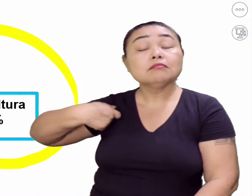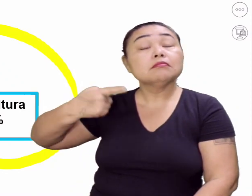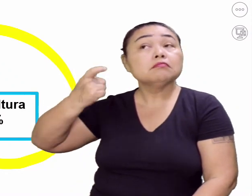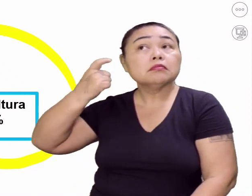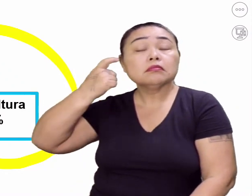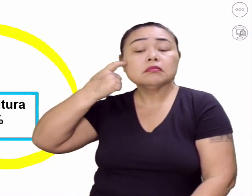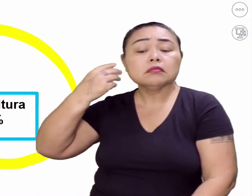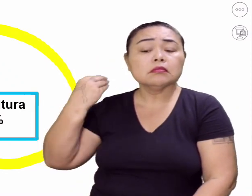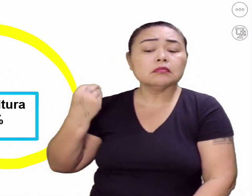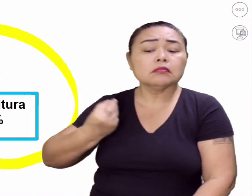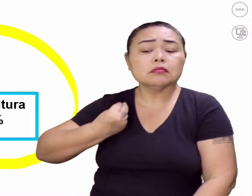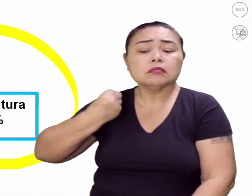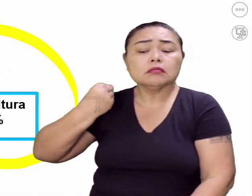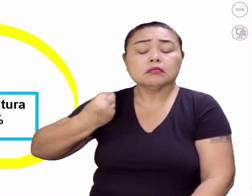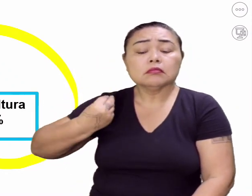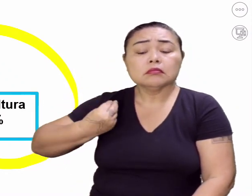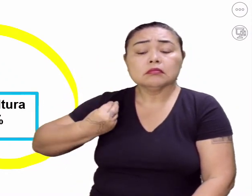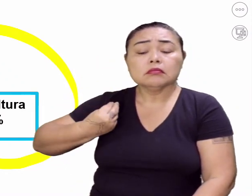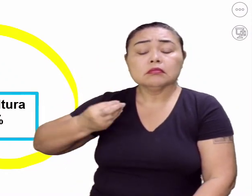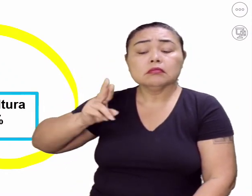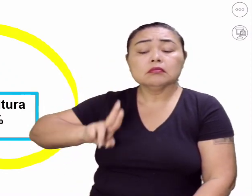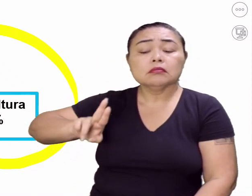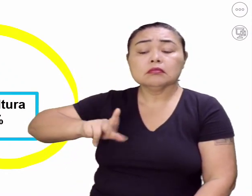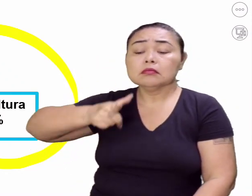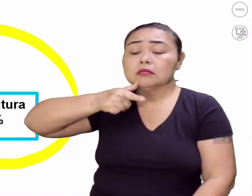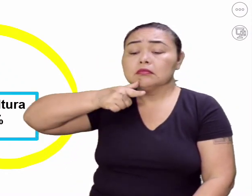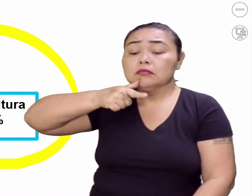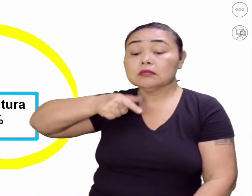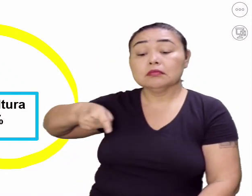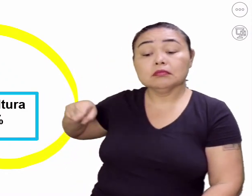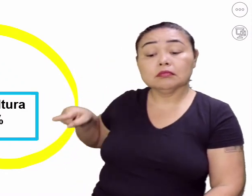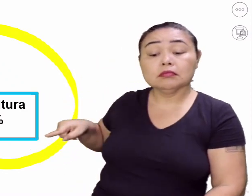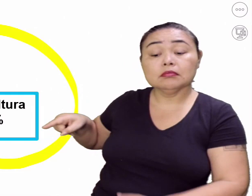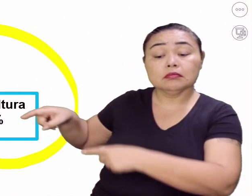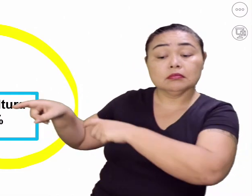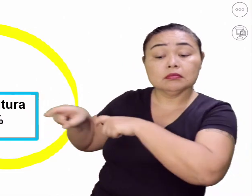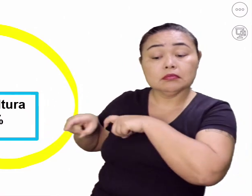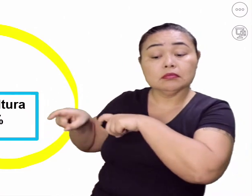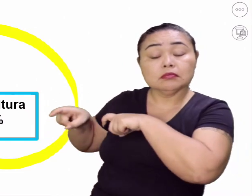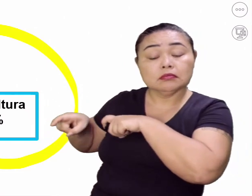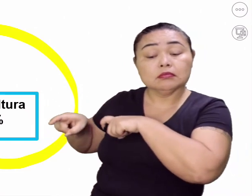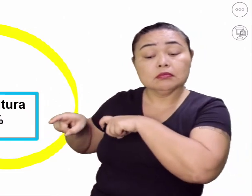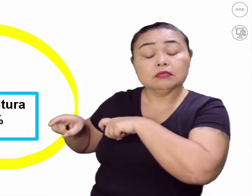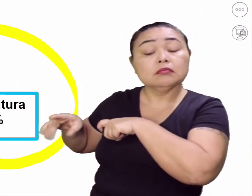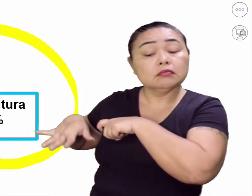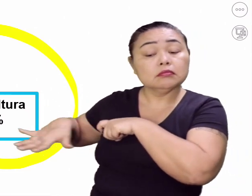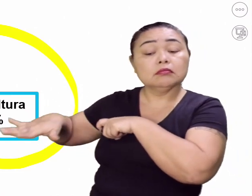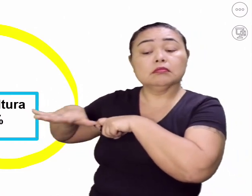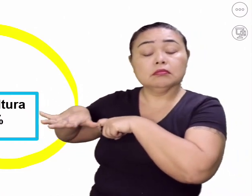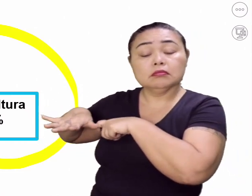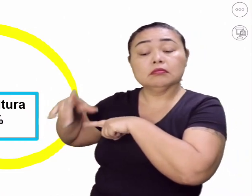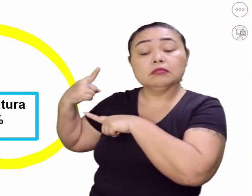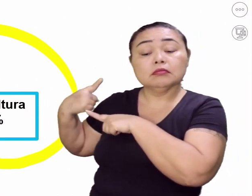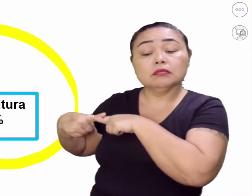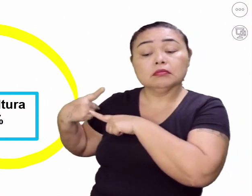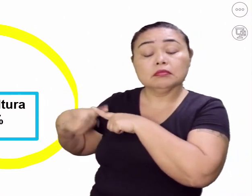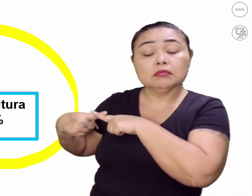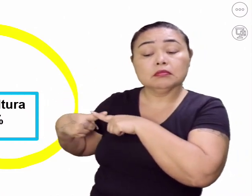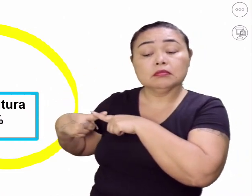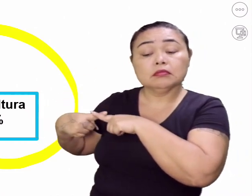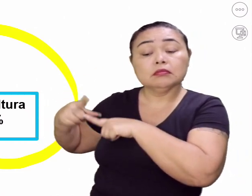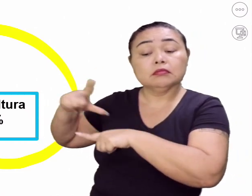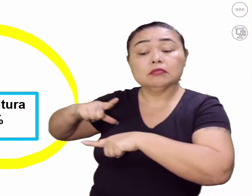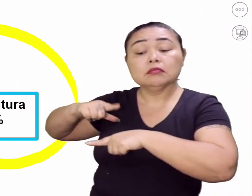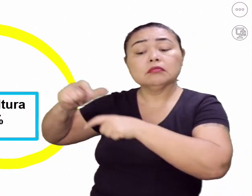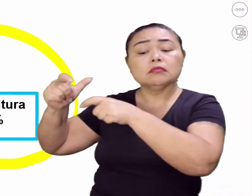rever a forma como se consome água na agricultura, Rogério. A gente tem que rever, porque tem